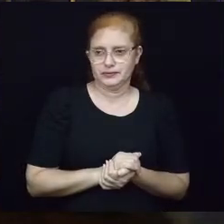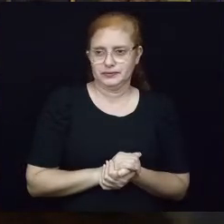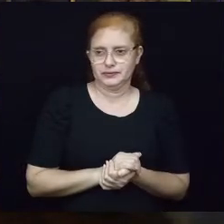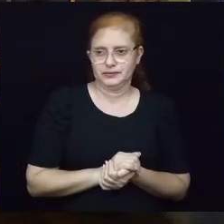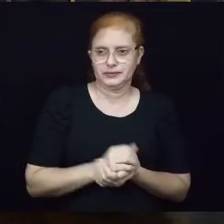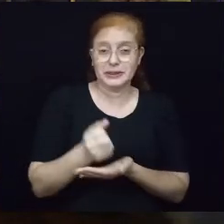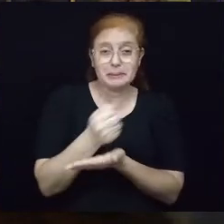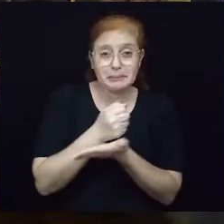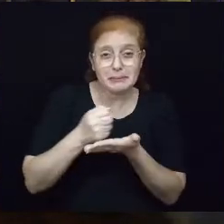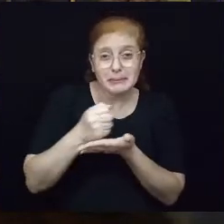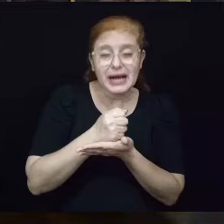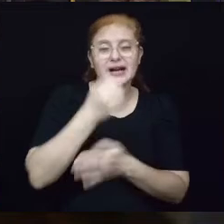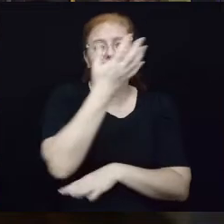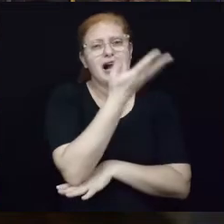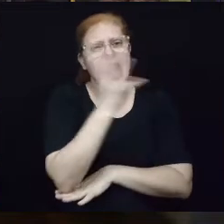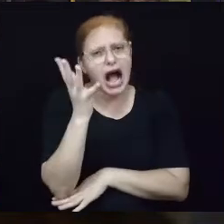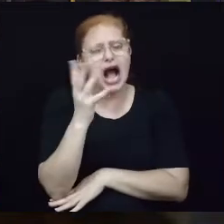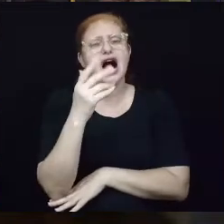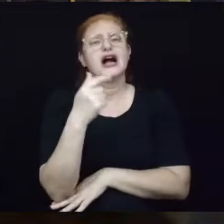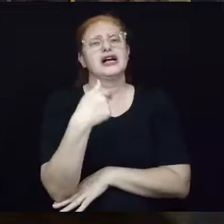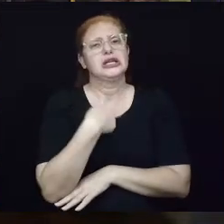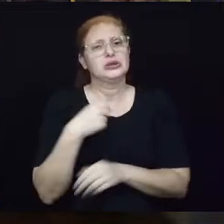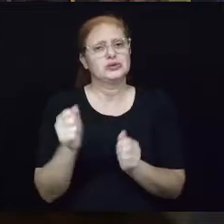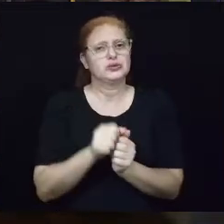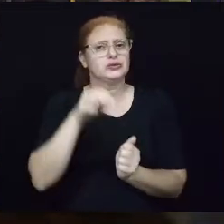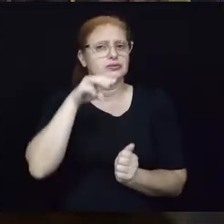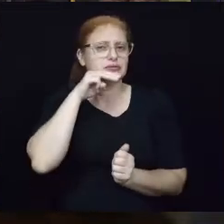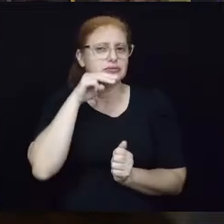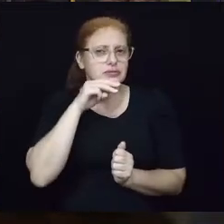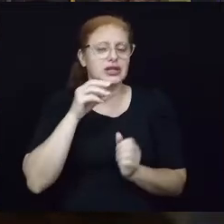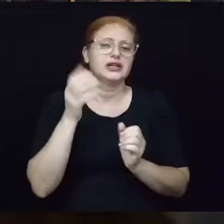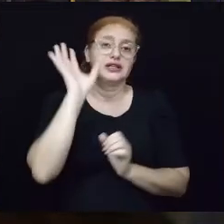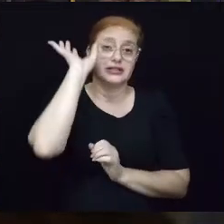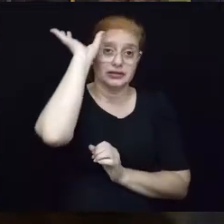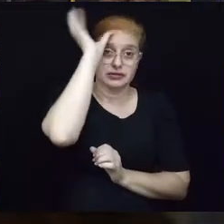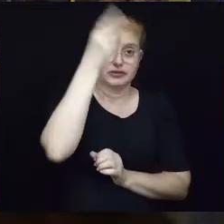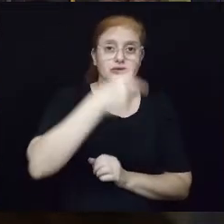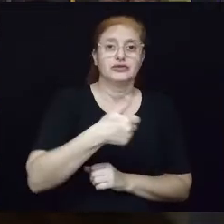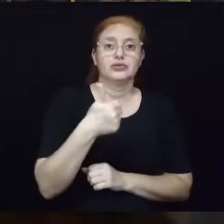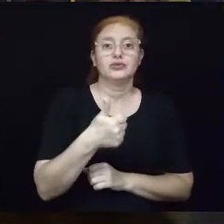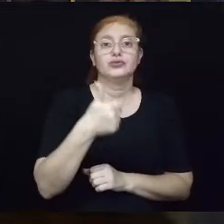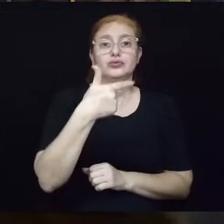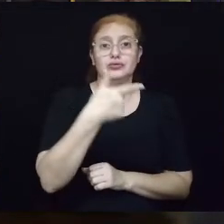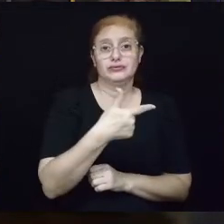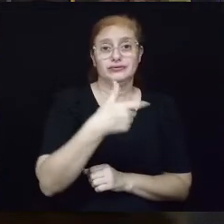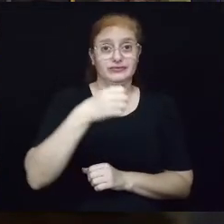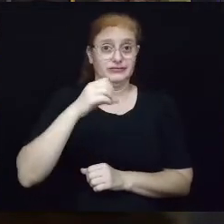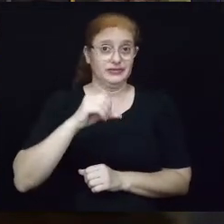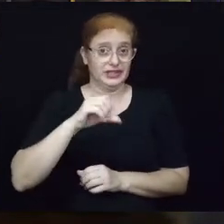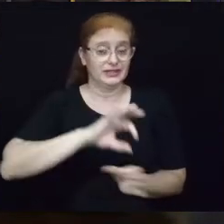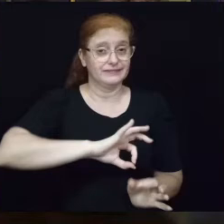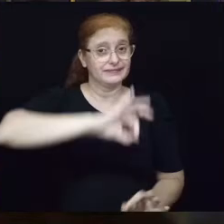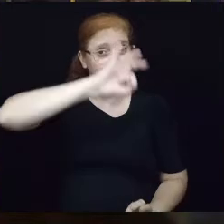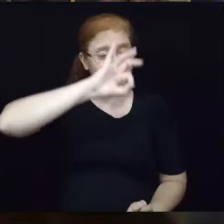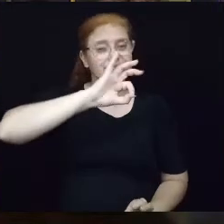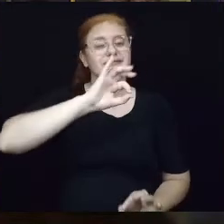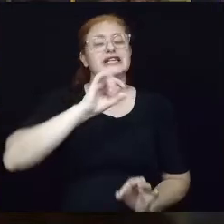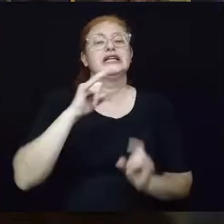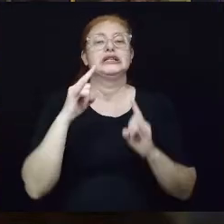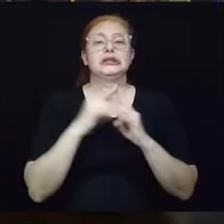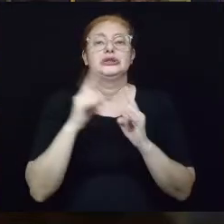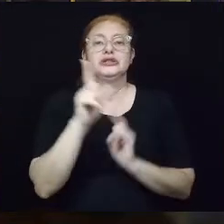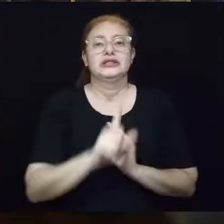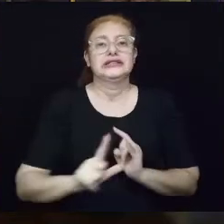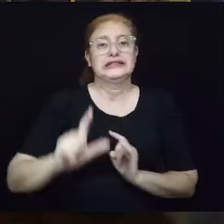da base da árvore, eu e o Mauro decidimos por 1,10, embora o Instituto Ling prefira botar as coisas